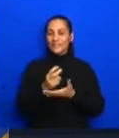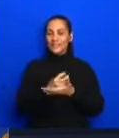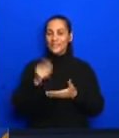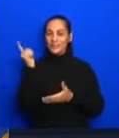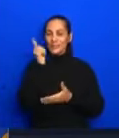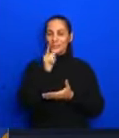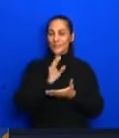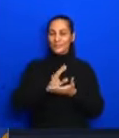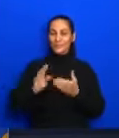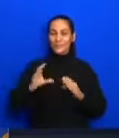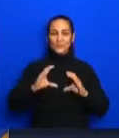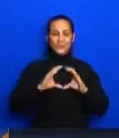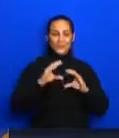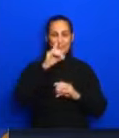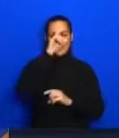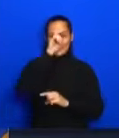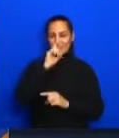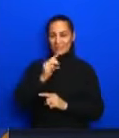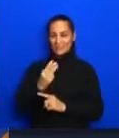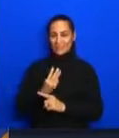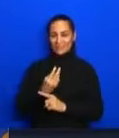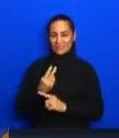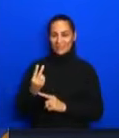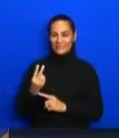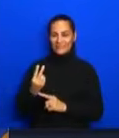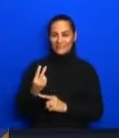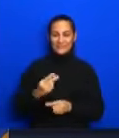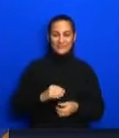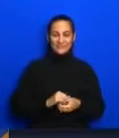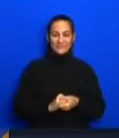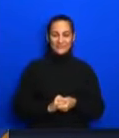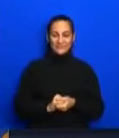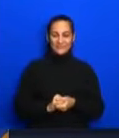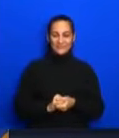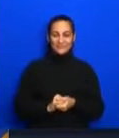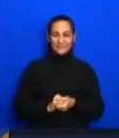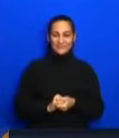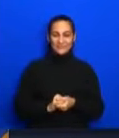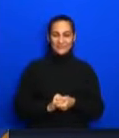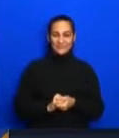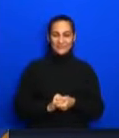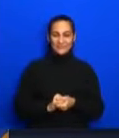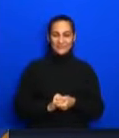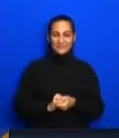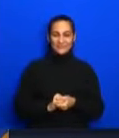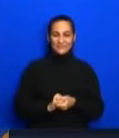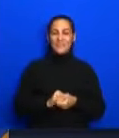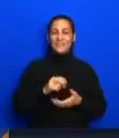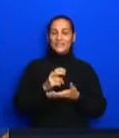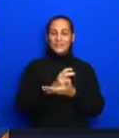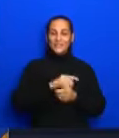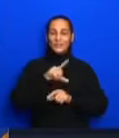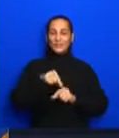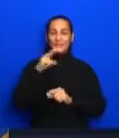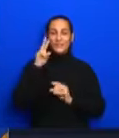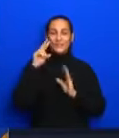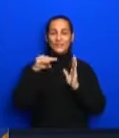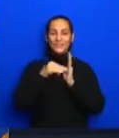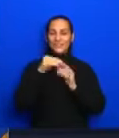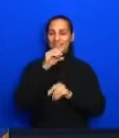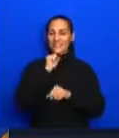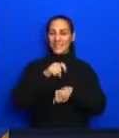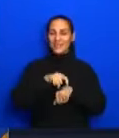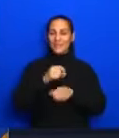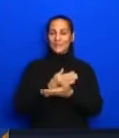quina. Bola amarela 32. Amarela número 32. Quina com sorteios de segunda